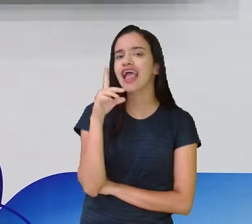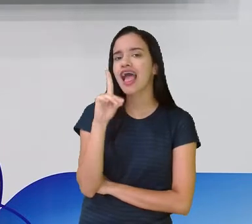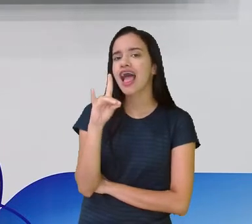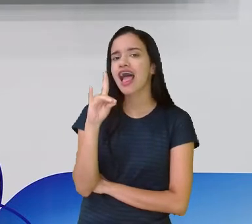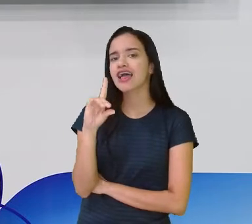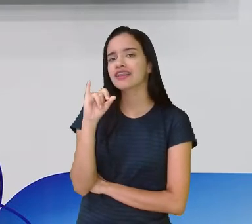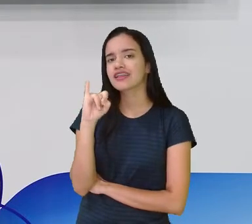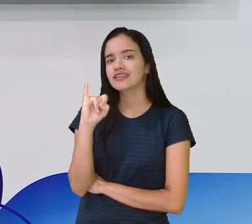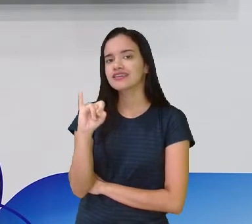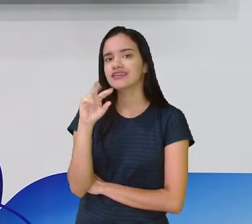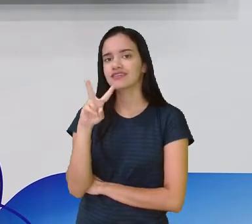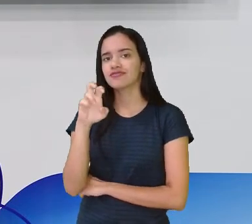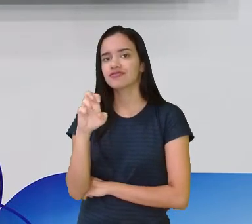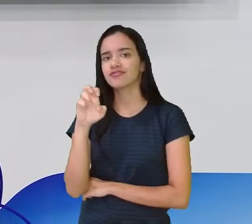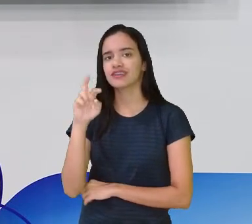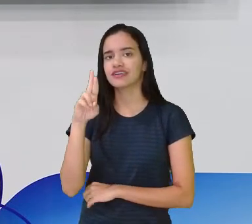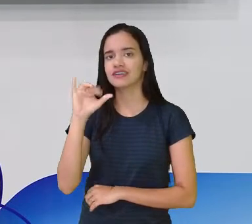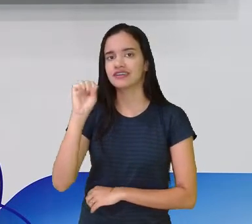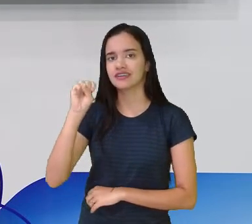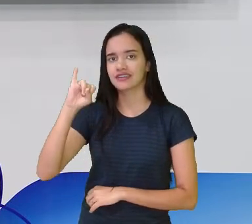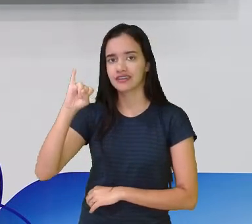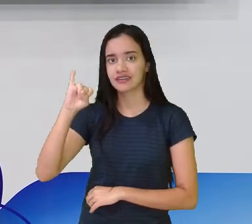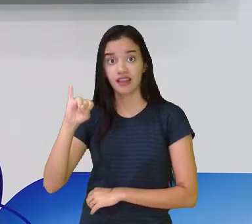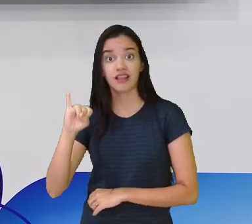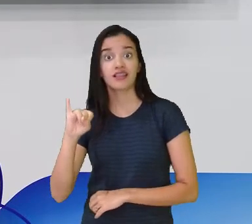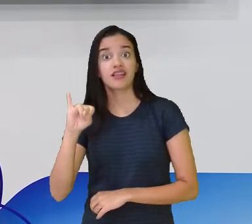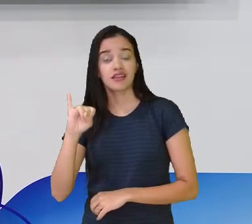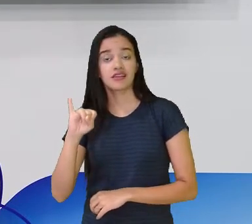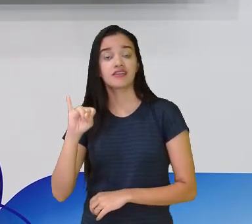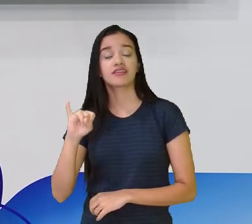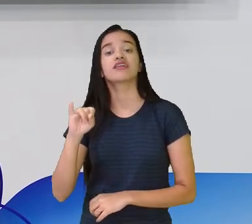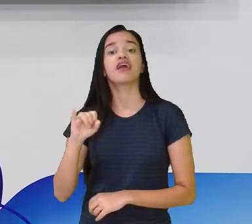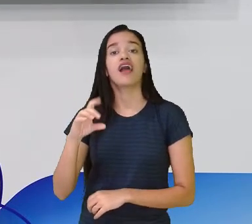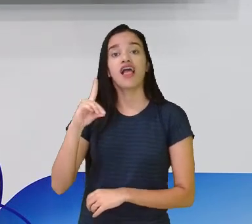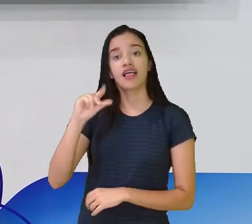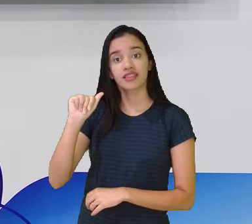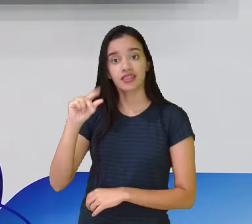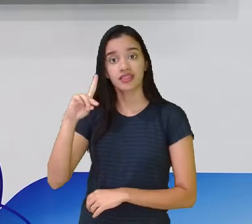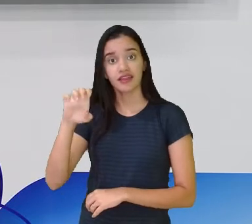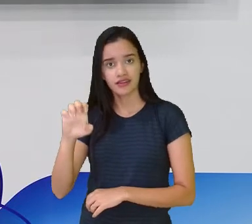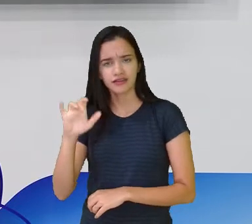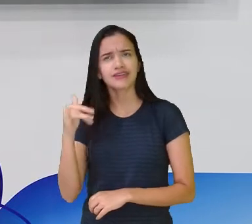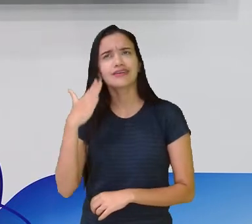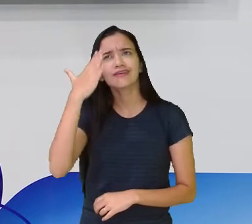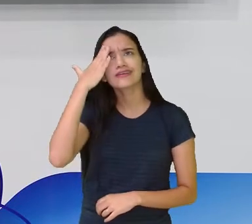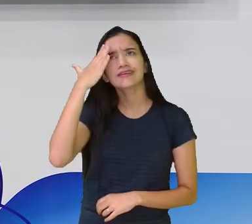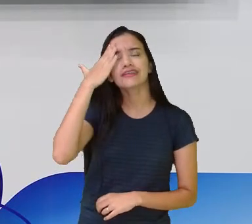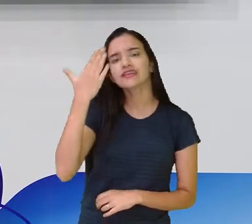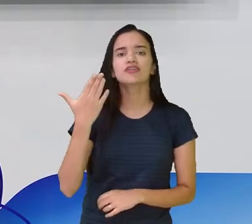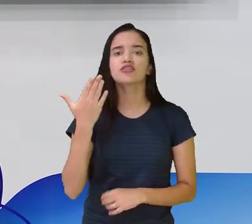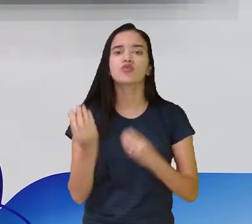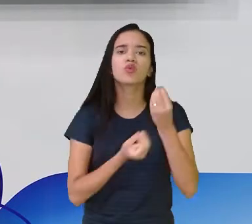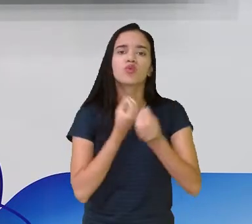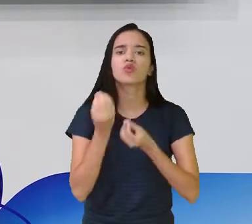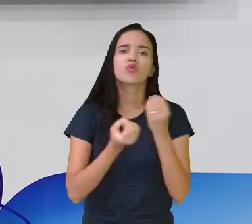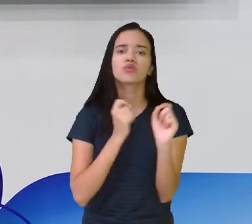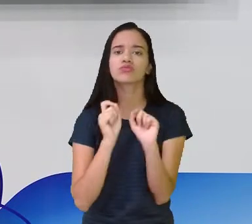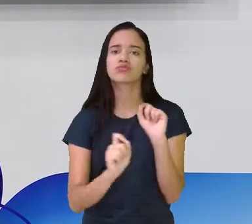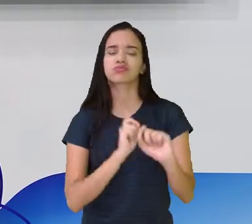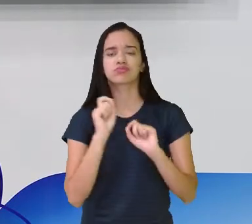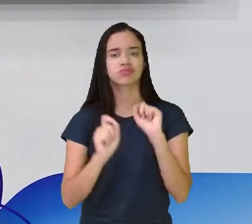diversidade, algo que é diferente, que tem muita quantidade, e a gente começar a pensar e já entender que